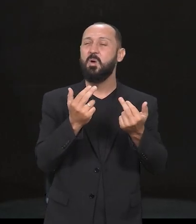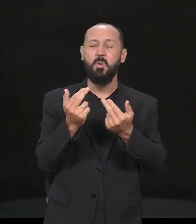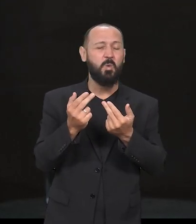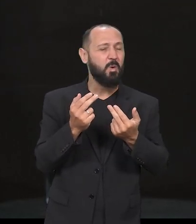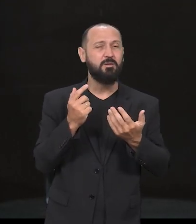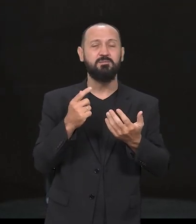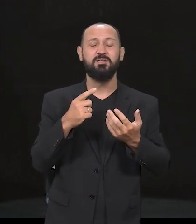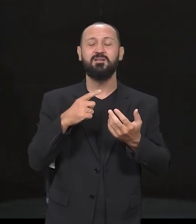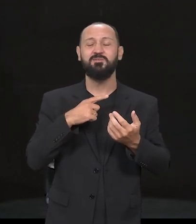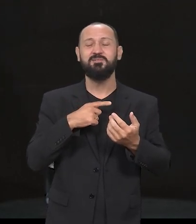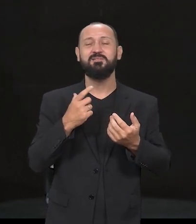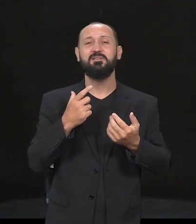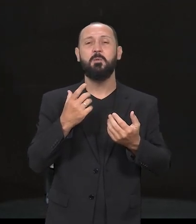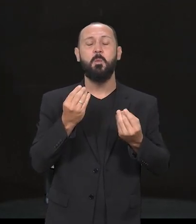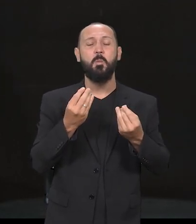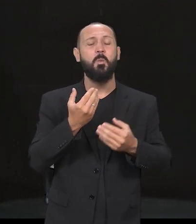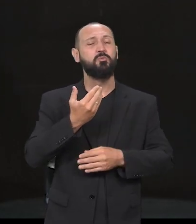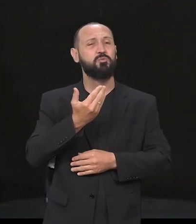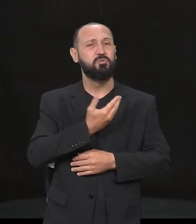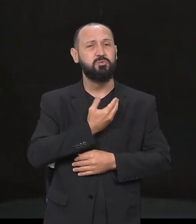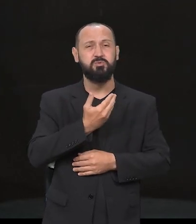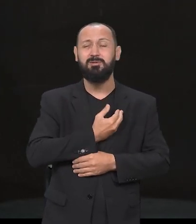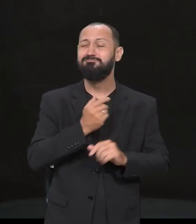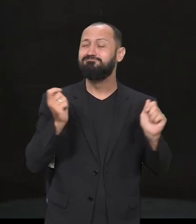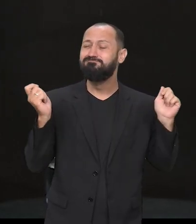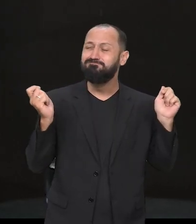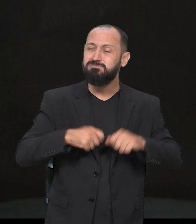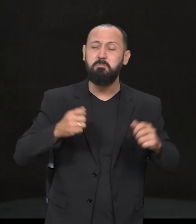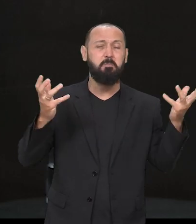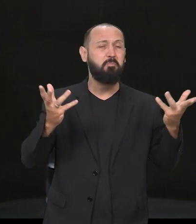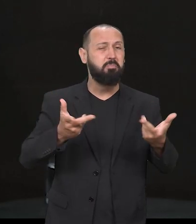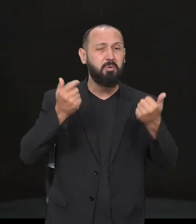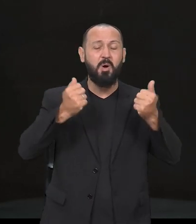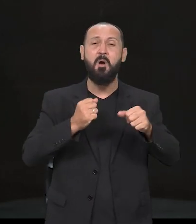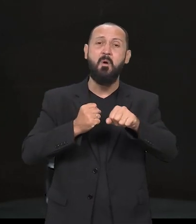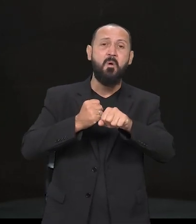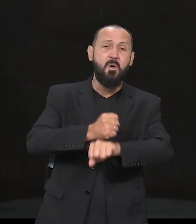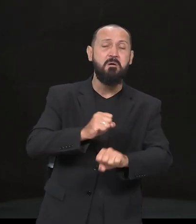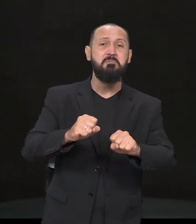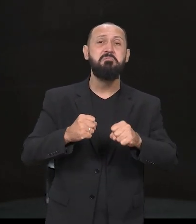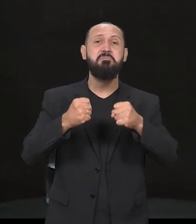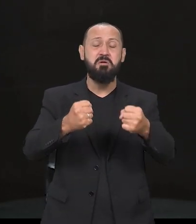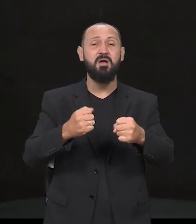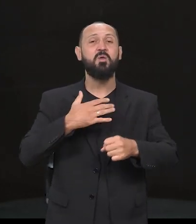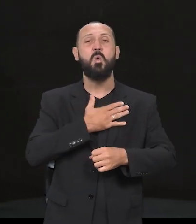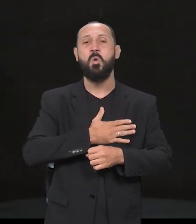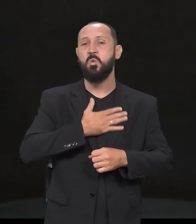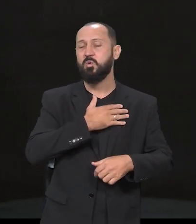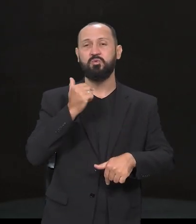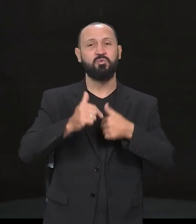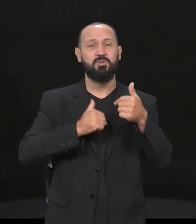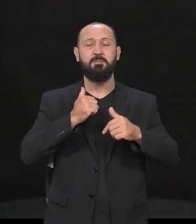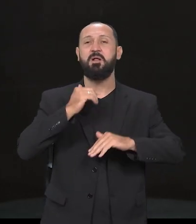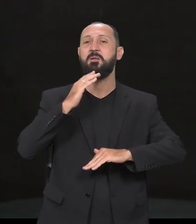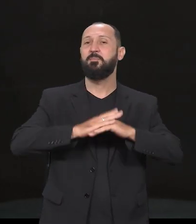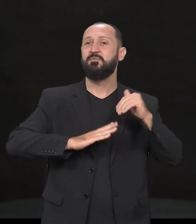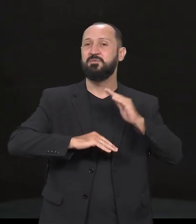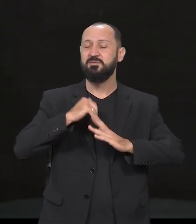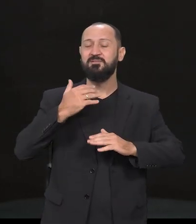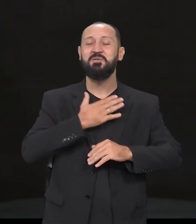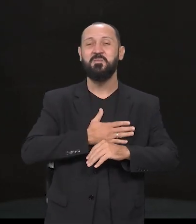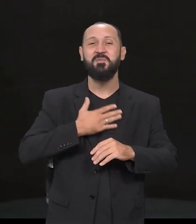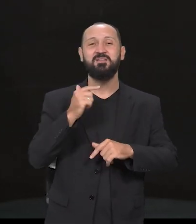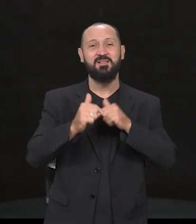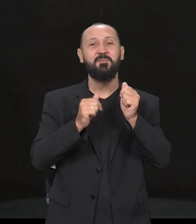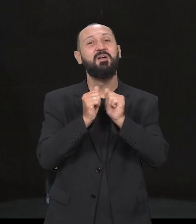sempre trabalhou, que eu tenho muitos colegas muito competentes, muito empenhados e que gostam muito da profissão e